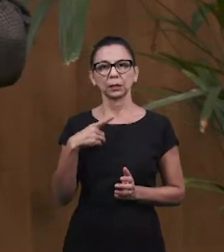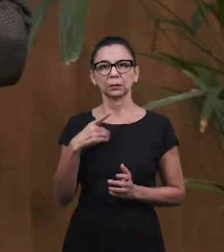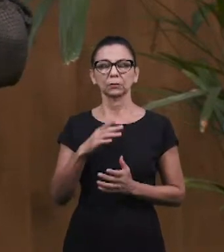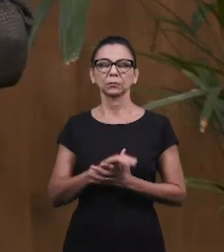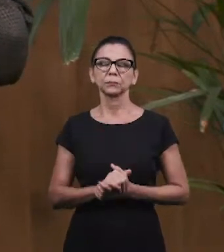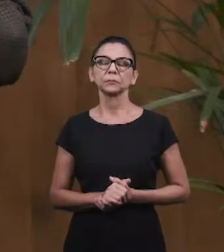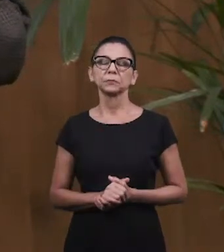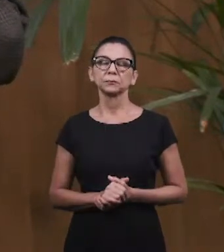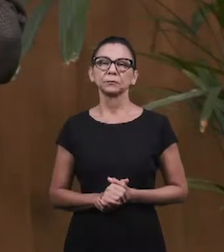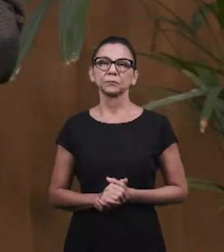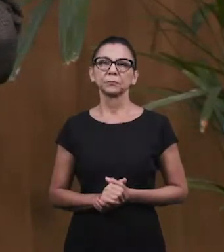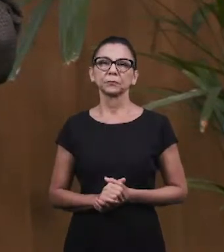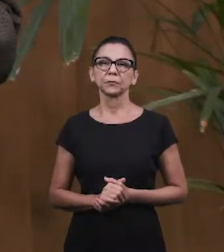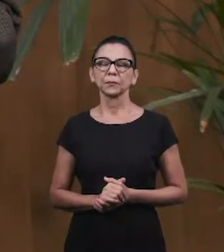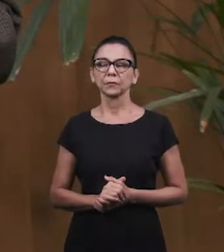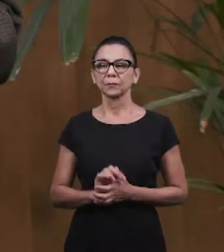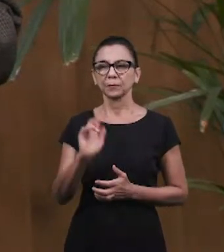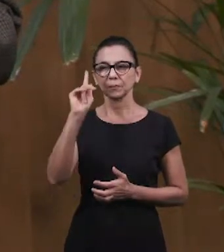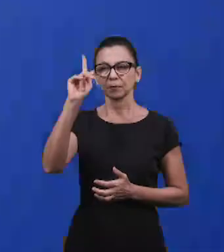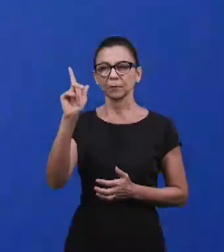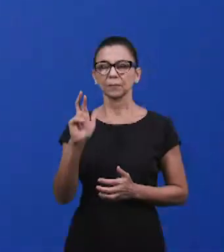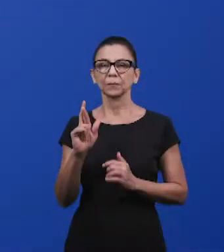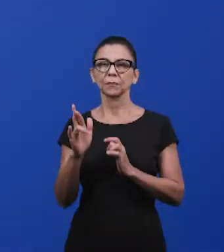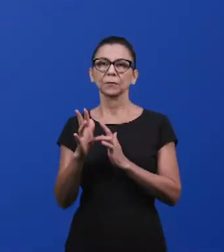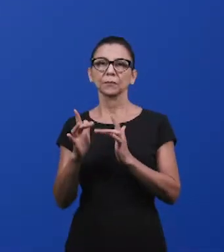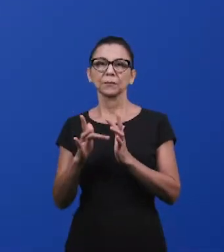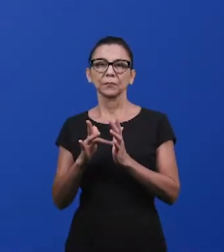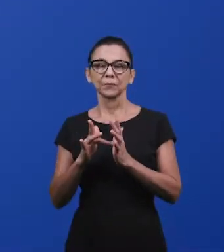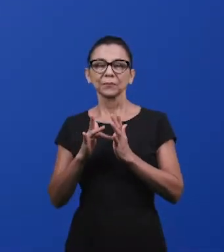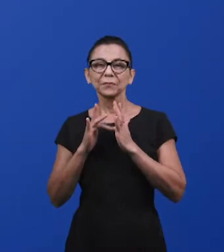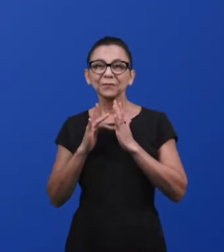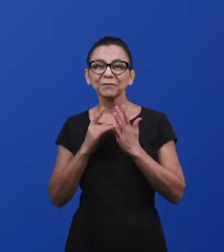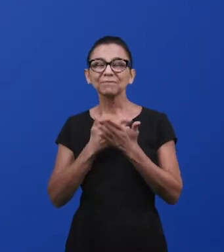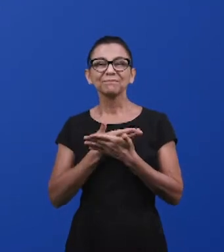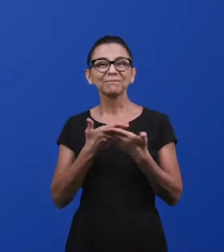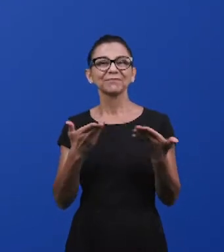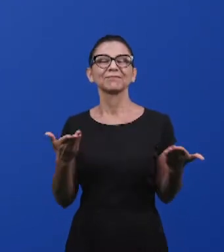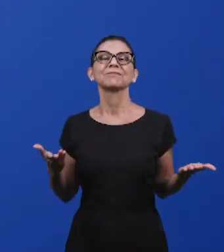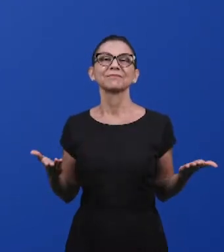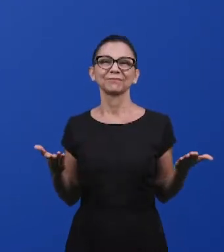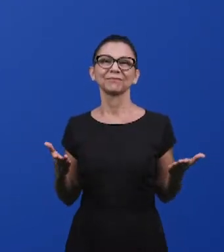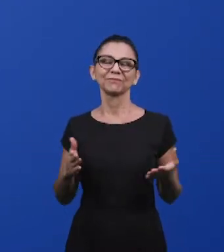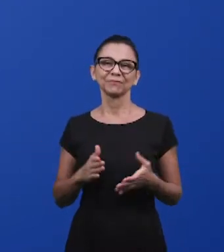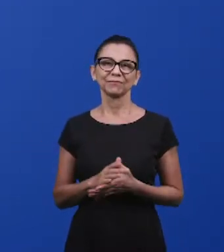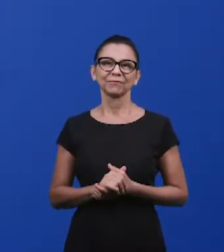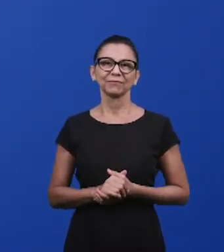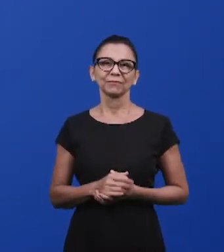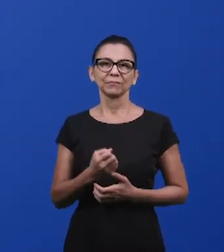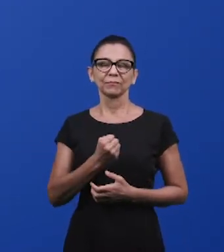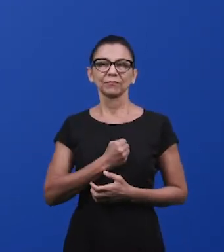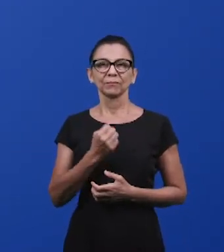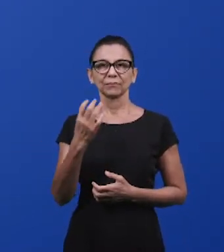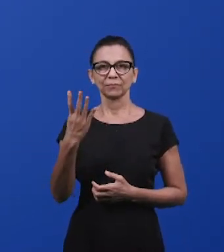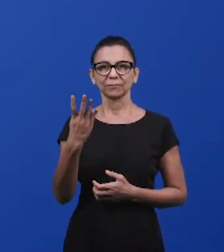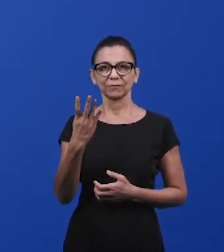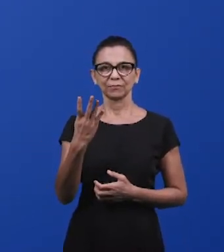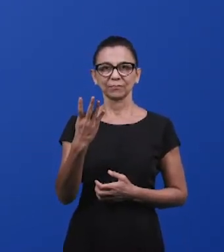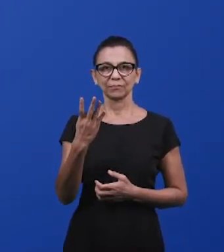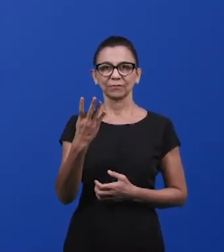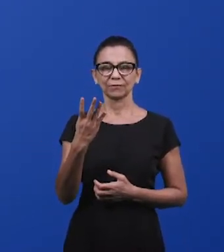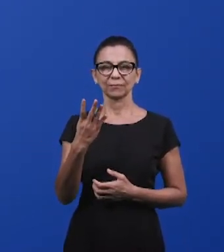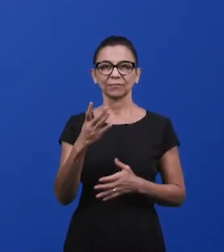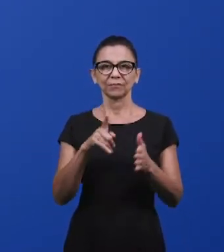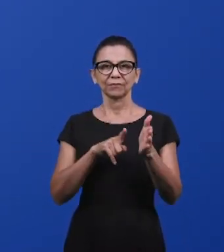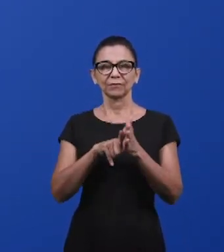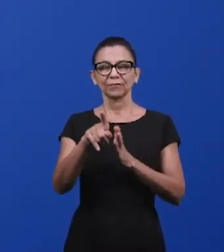Inglaterra. Halisson, a paz do Senhor Jesus, meu irmão. A paz do Senhor Jesus, irmãos. Eu vou responder a pergunta de número 4